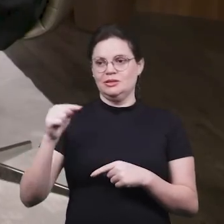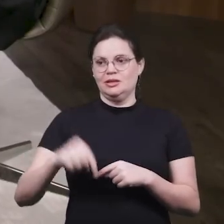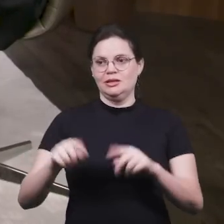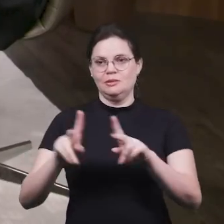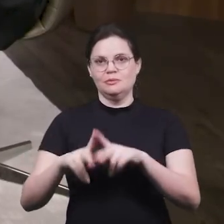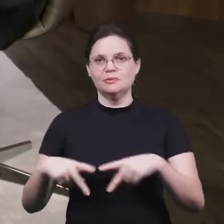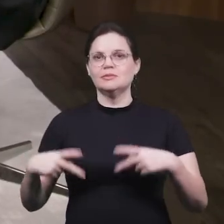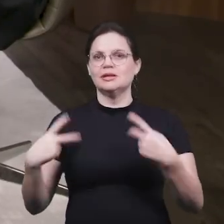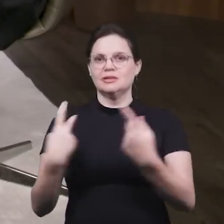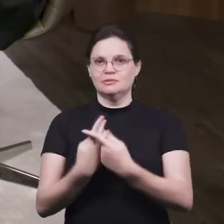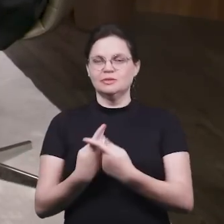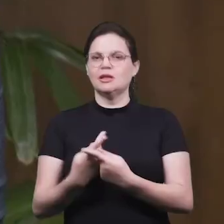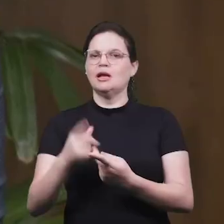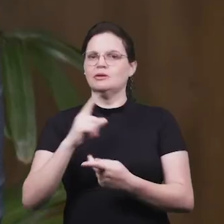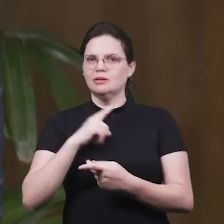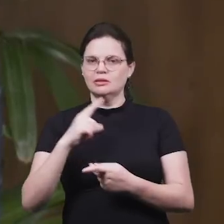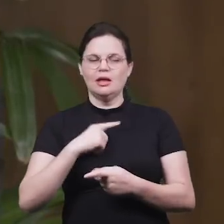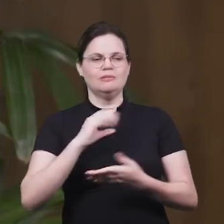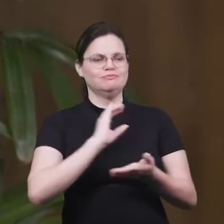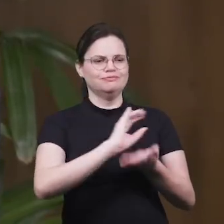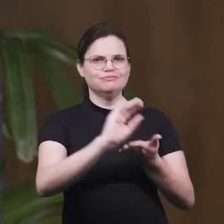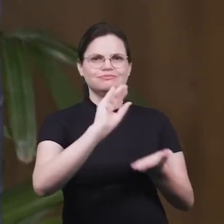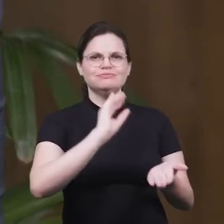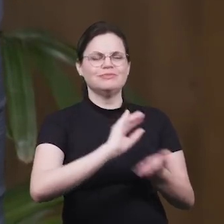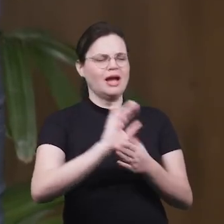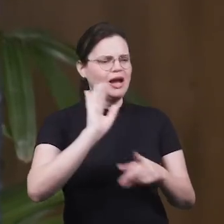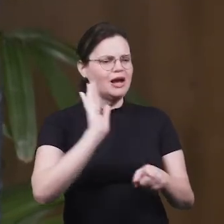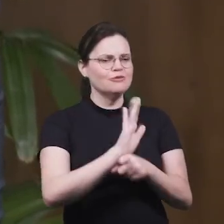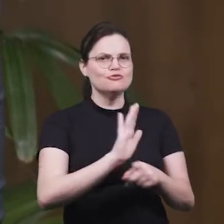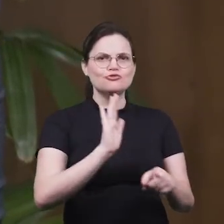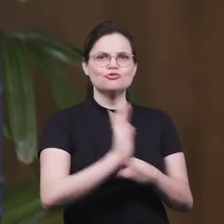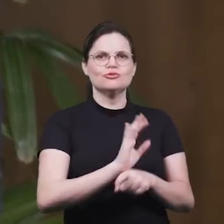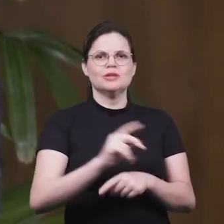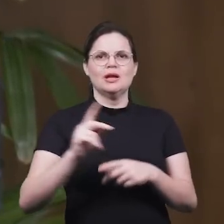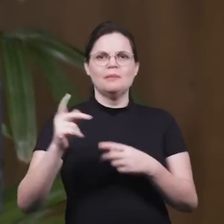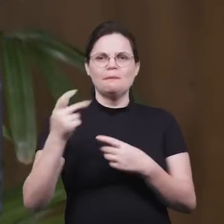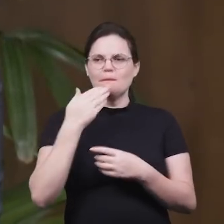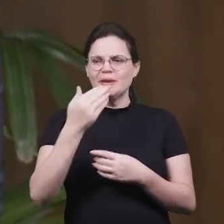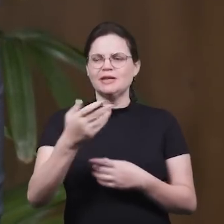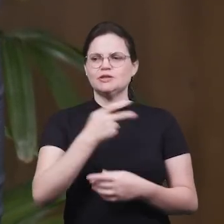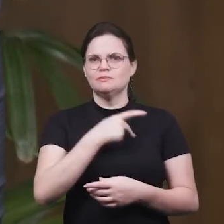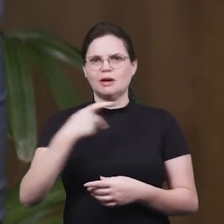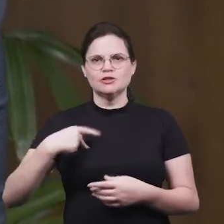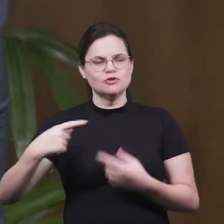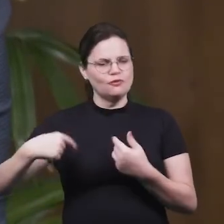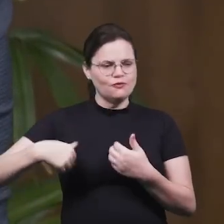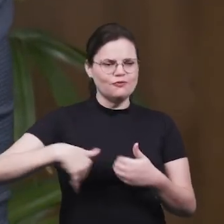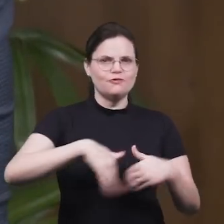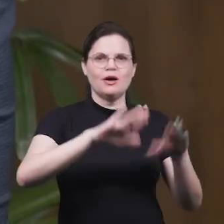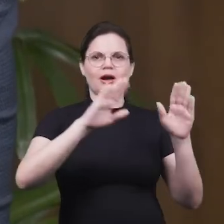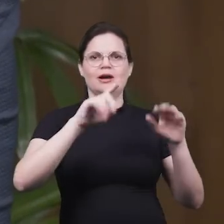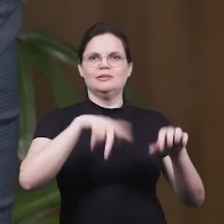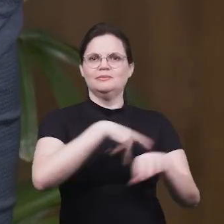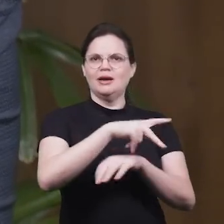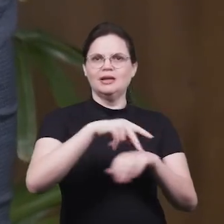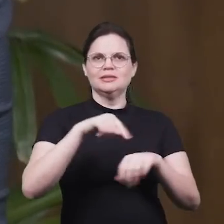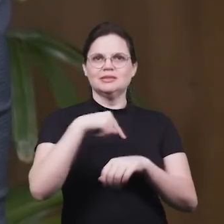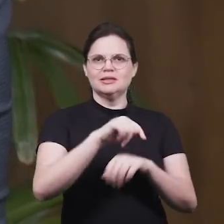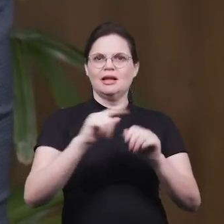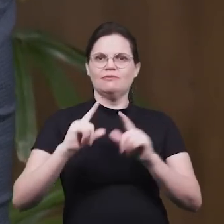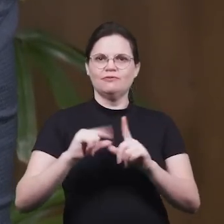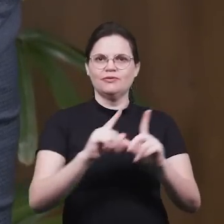está fazendo um grande investimento, mandando os pastores sempre, inclusive toda semana reunindo os pastores